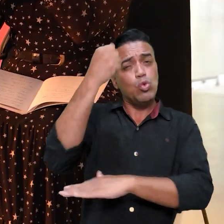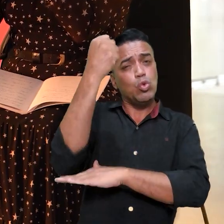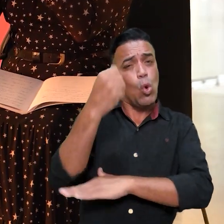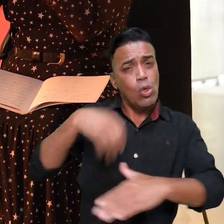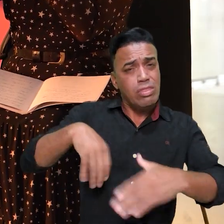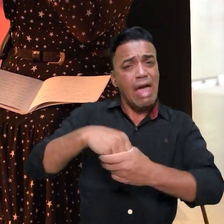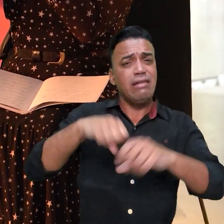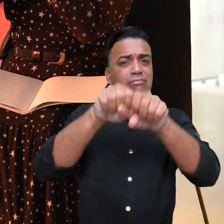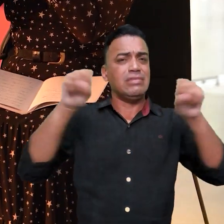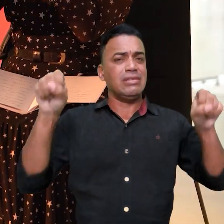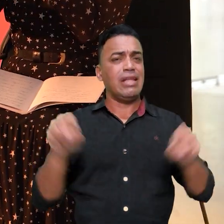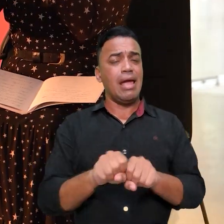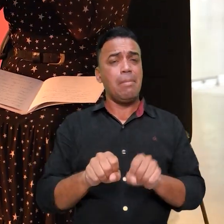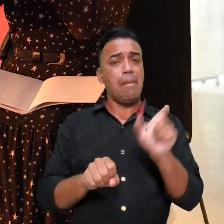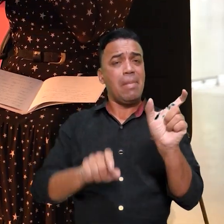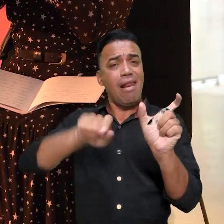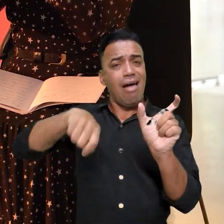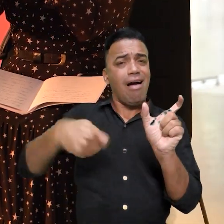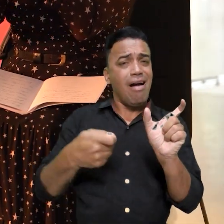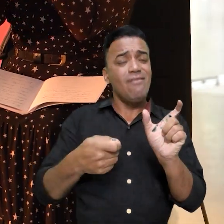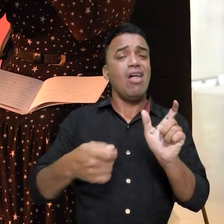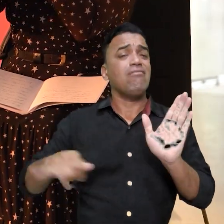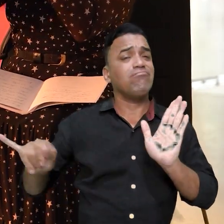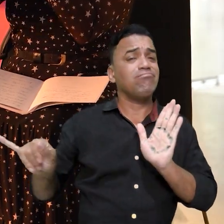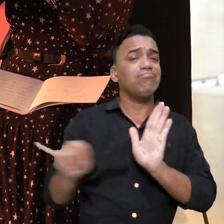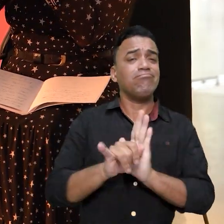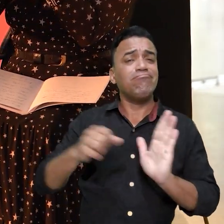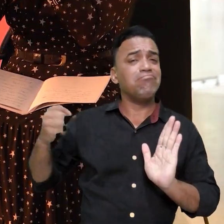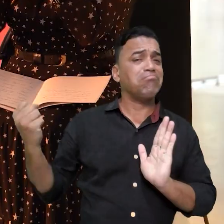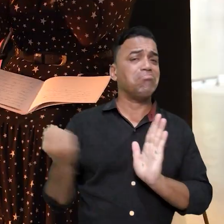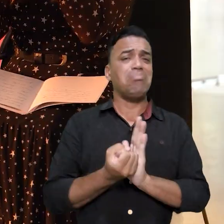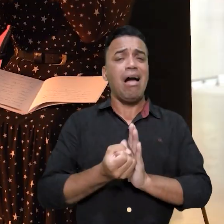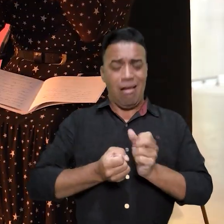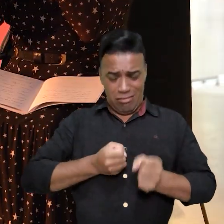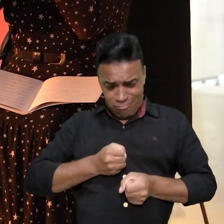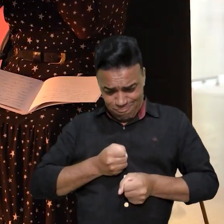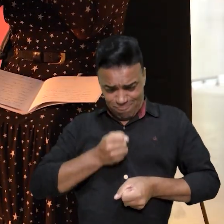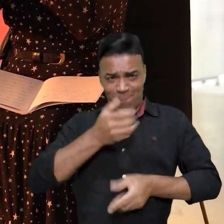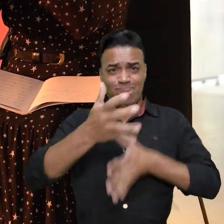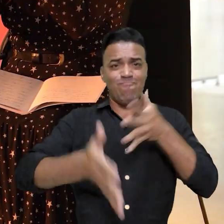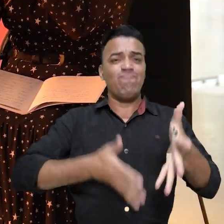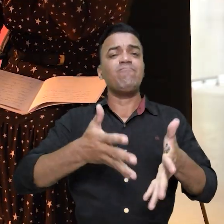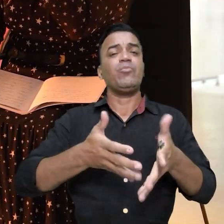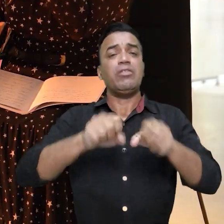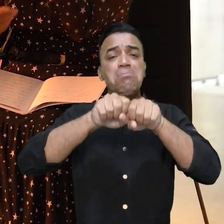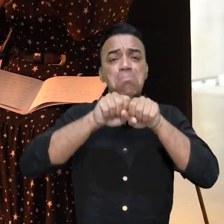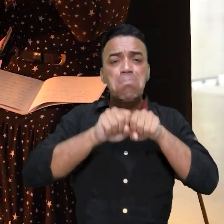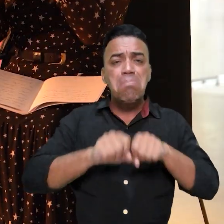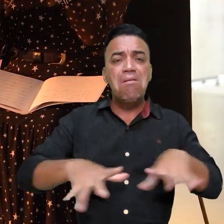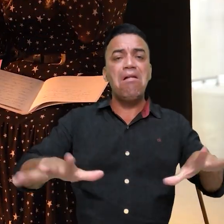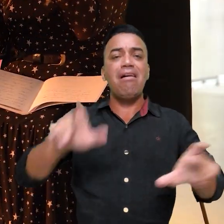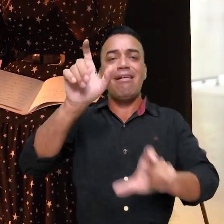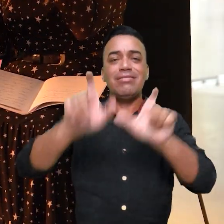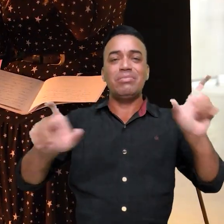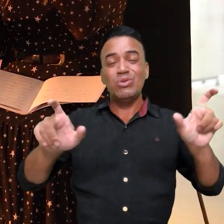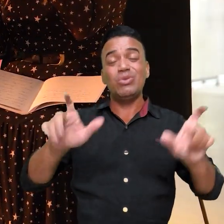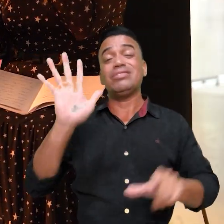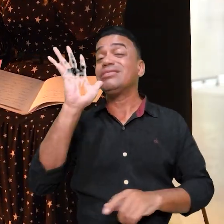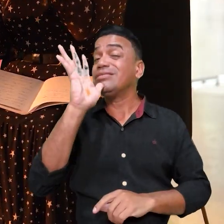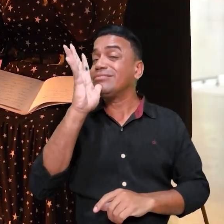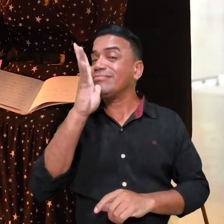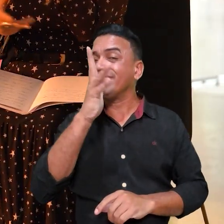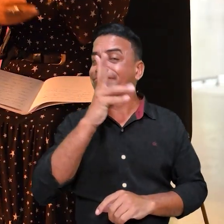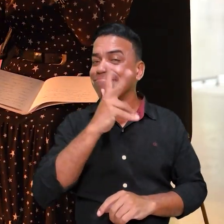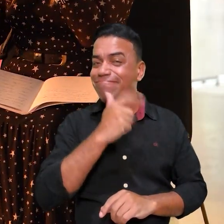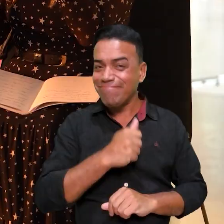palavra a sua identidade, a sua voz, chegar às pessoas, e demorou.